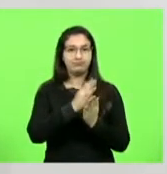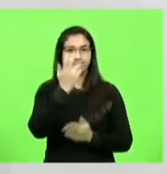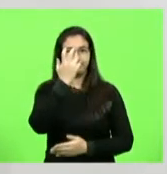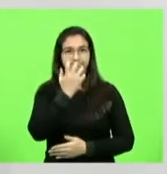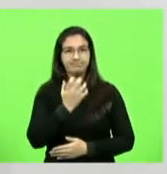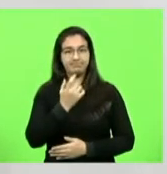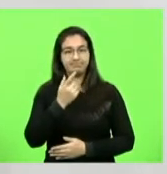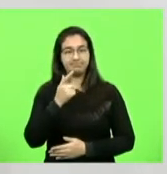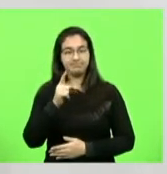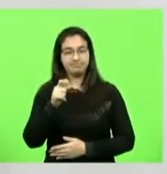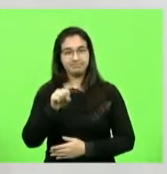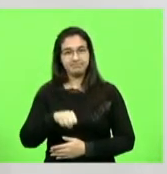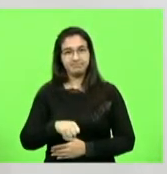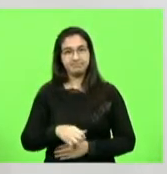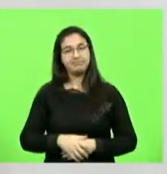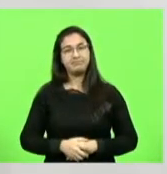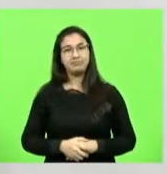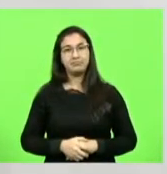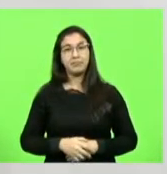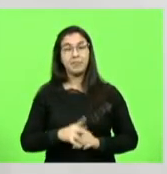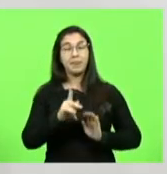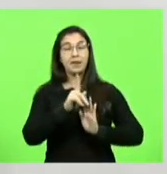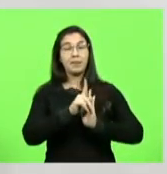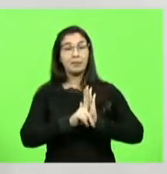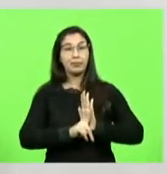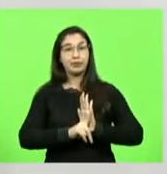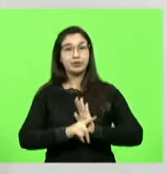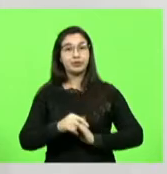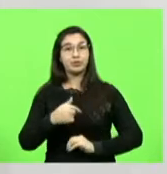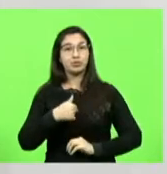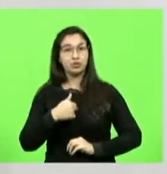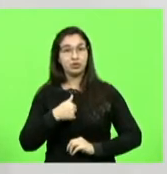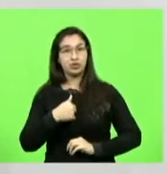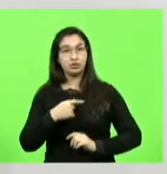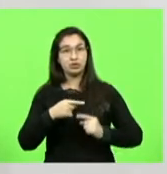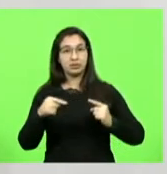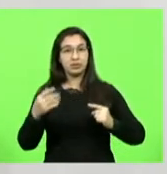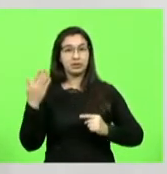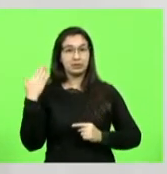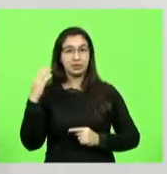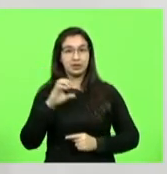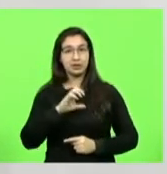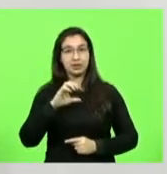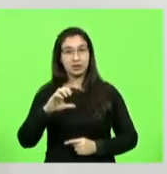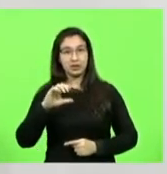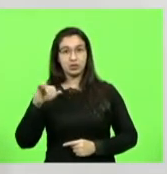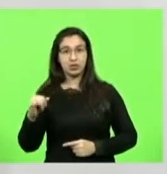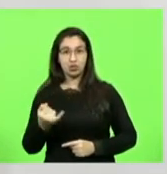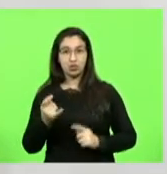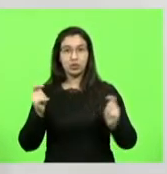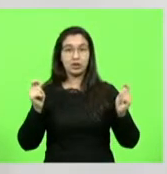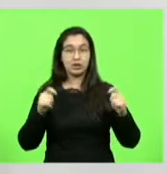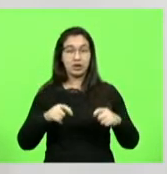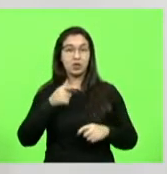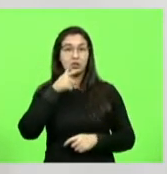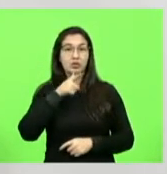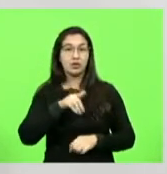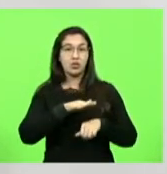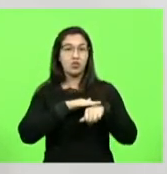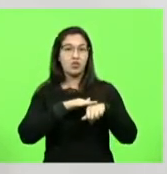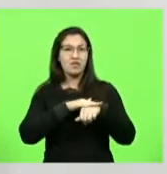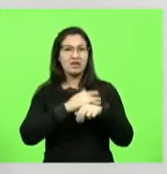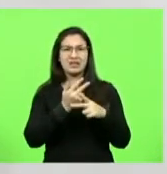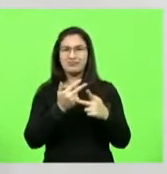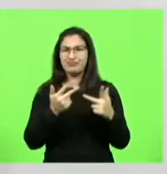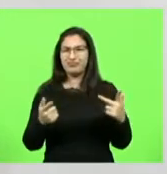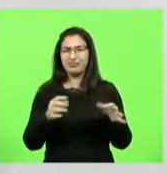Primeiro, esse projeto me deu uma oportunidade, o meu pedido de vista semana passada na CCJ me deu uma oportunidade de conversar com diversas